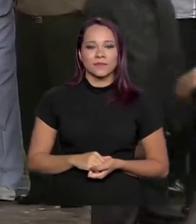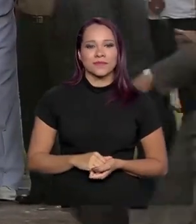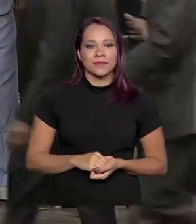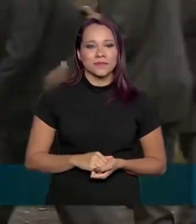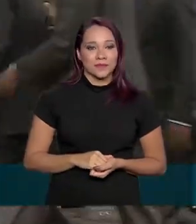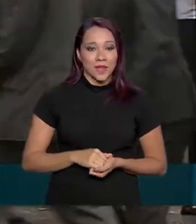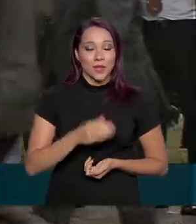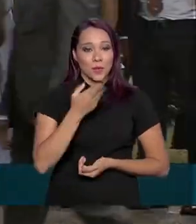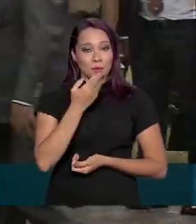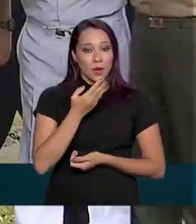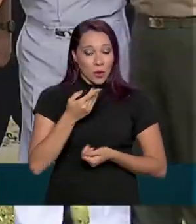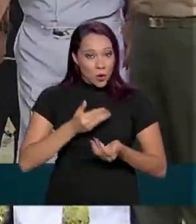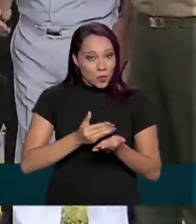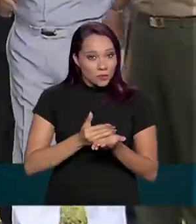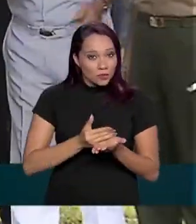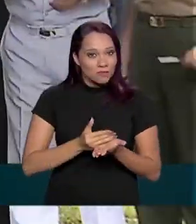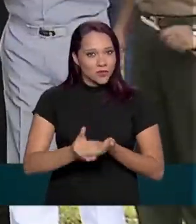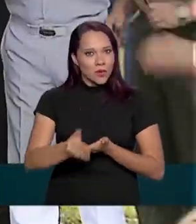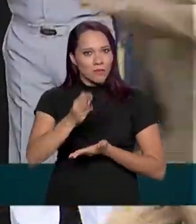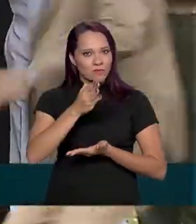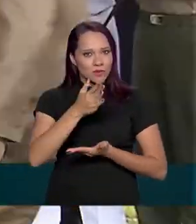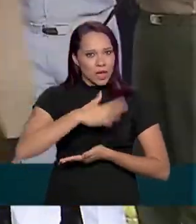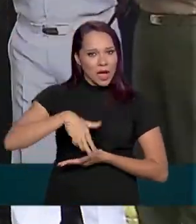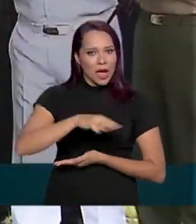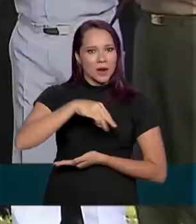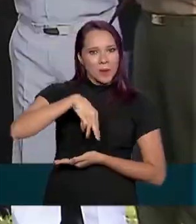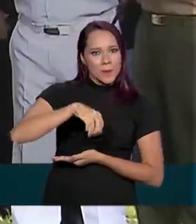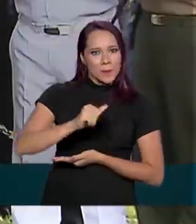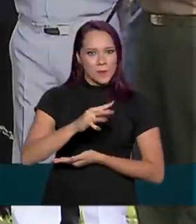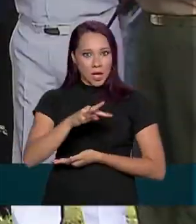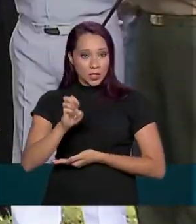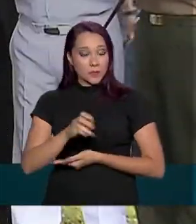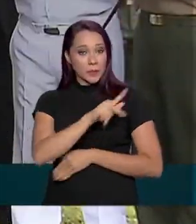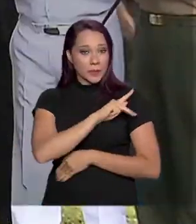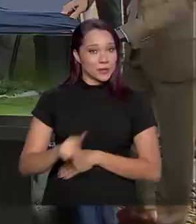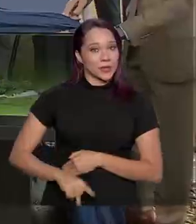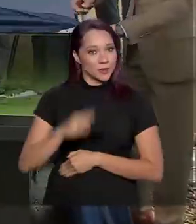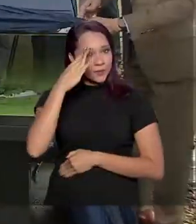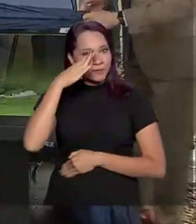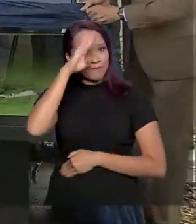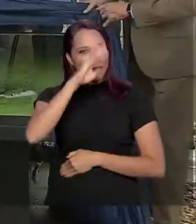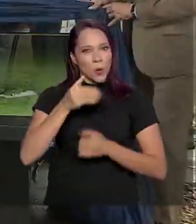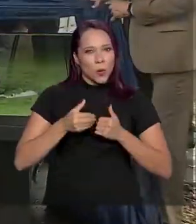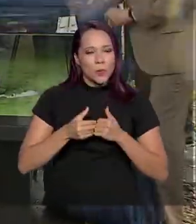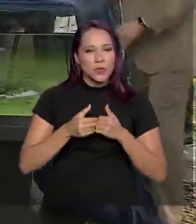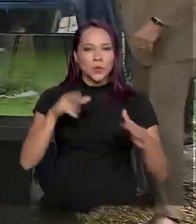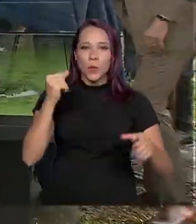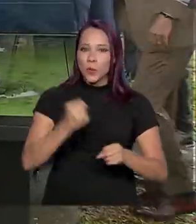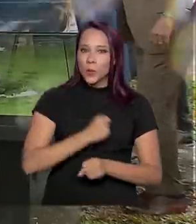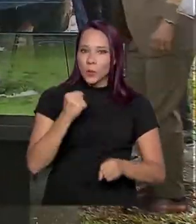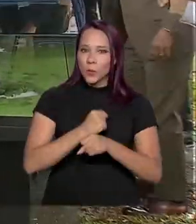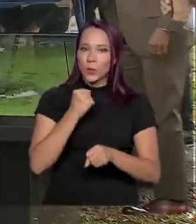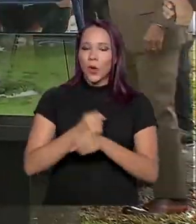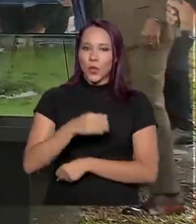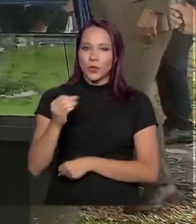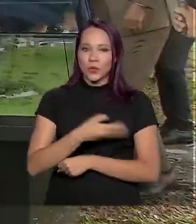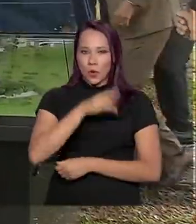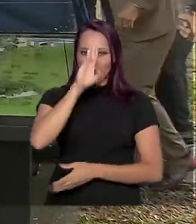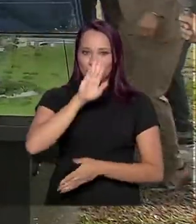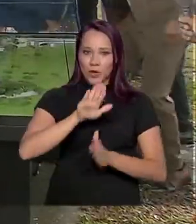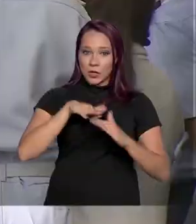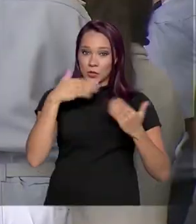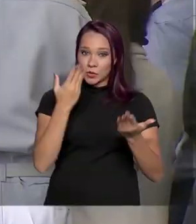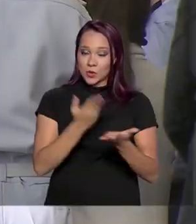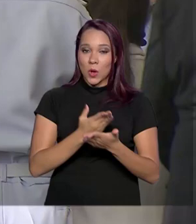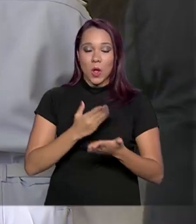Ao lançar a pedra fundamental no campo de Marte, o presidente Jair Bolsonaro marcou o início da construção do novo Colégio Militar de São